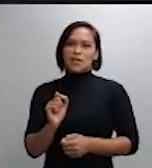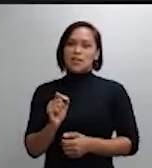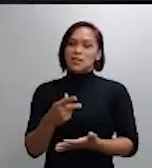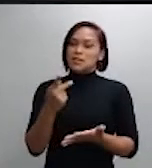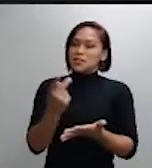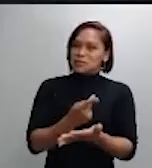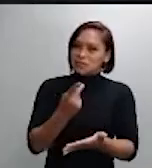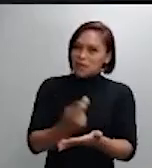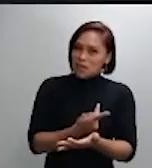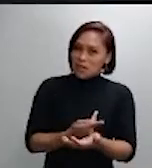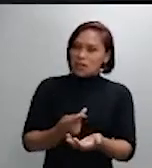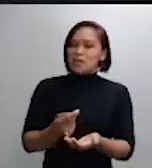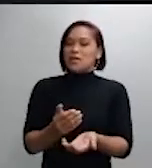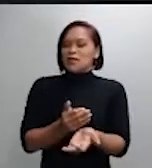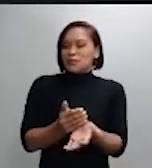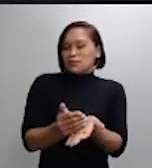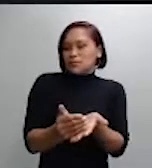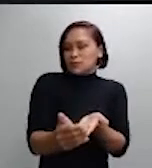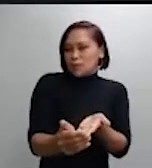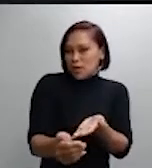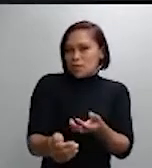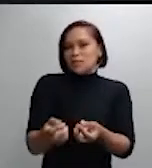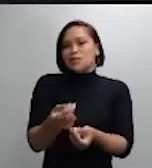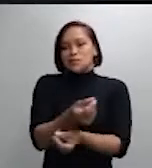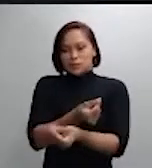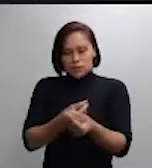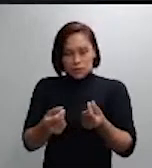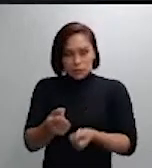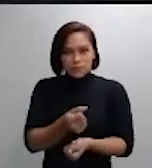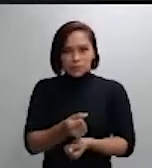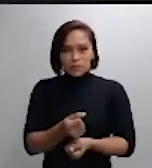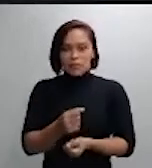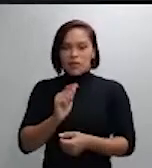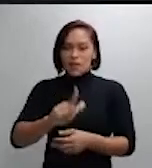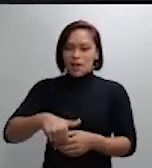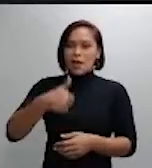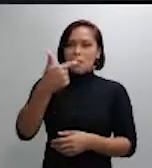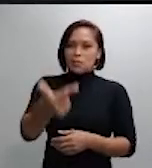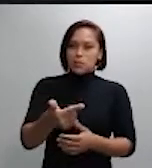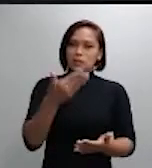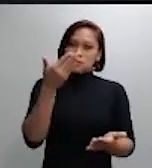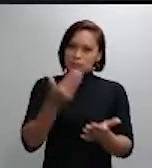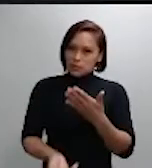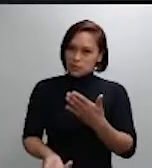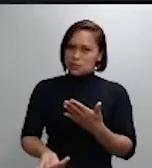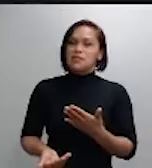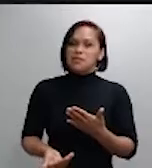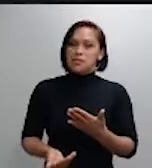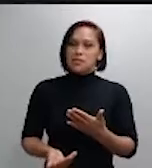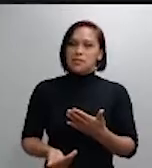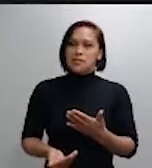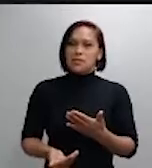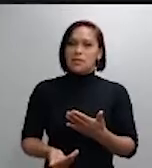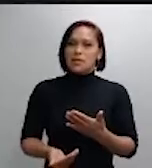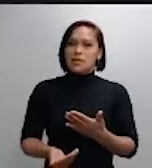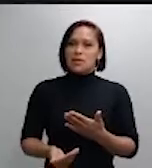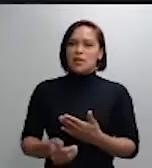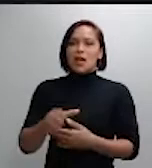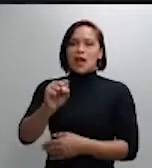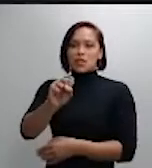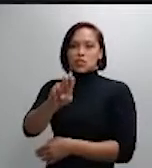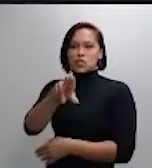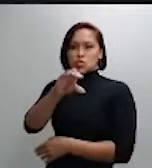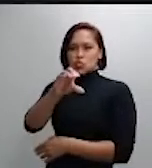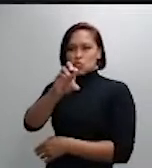da exceção de preceptividade, após a devida impugnação, configura-se a sucumbência, sendo,